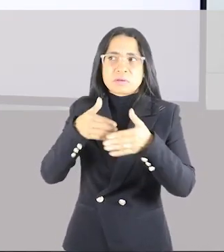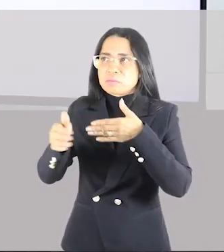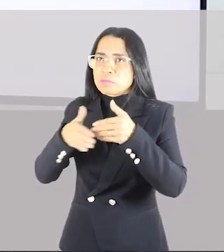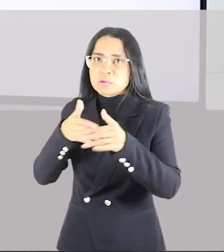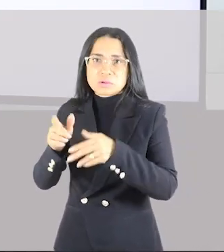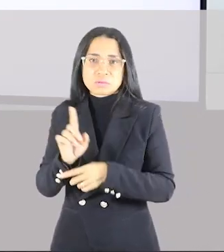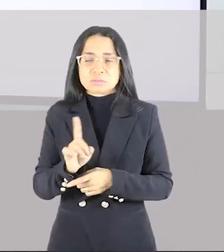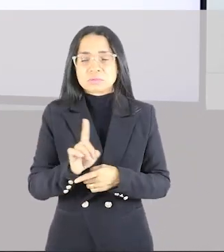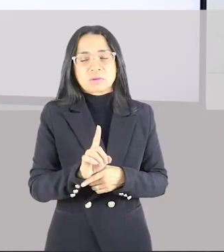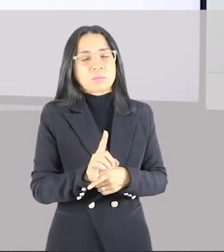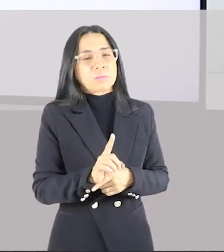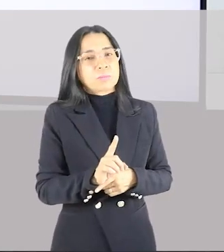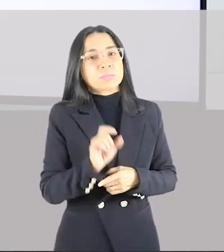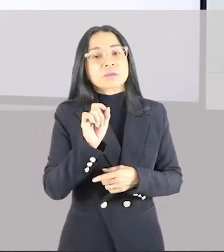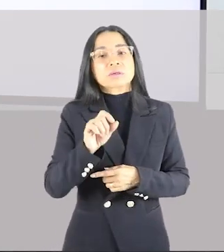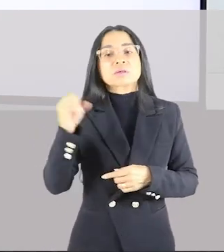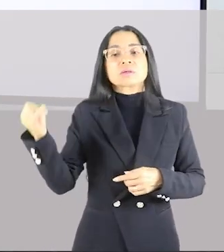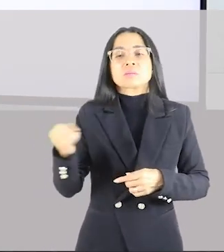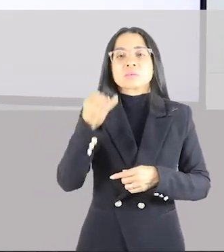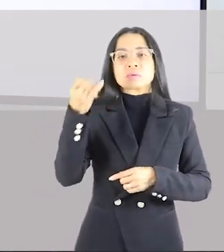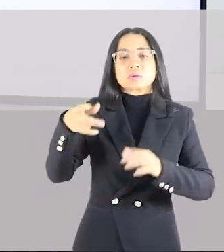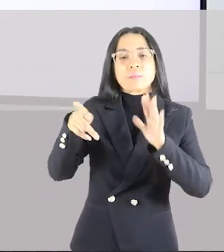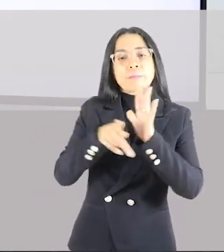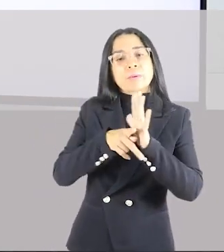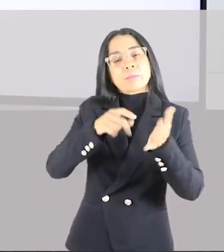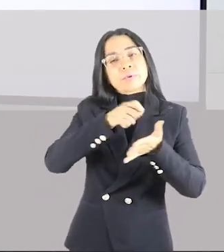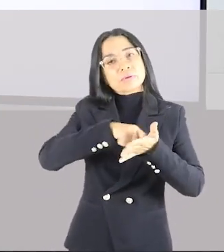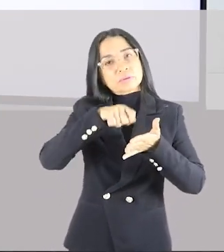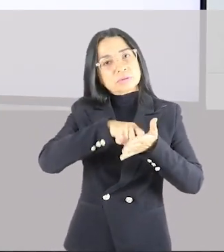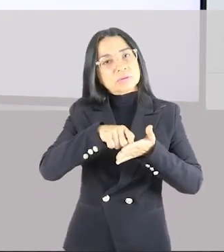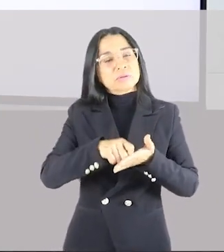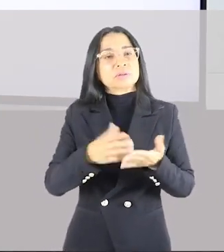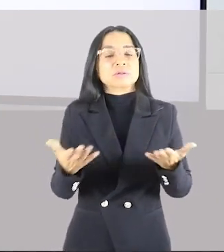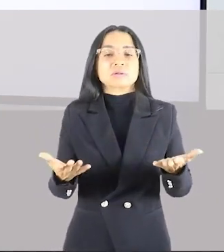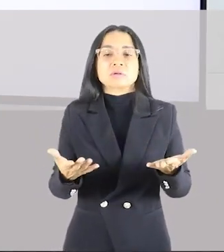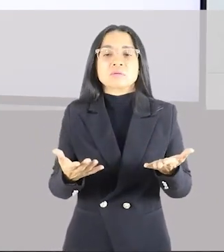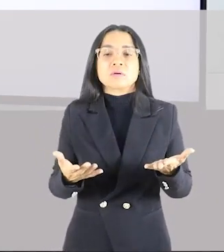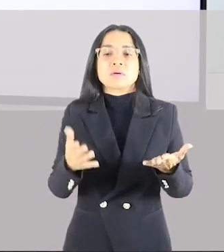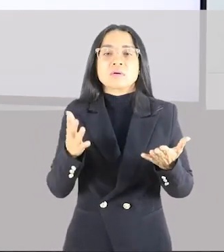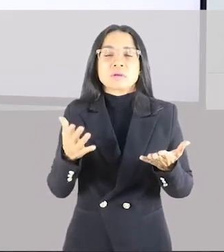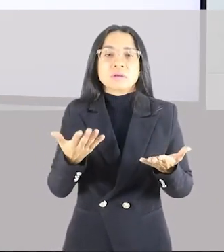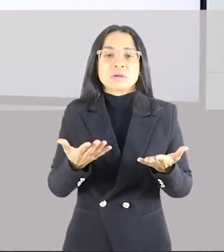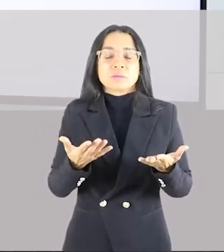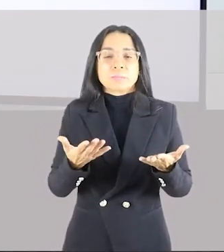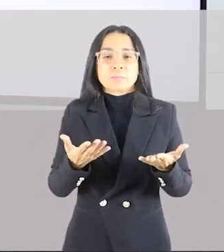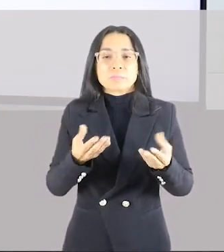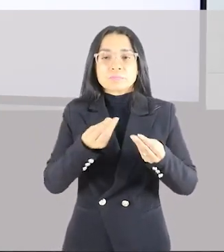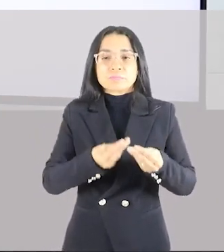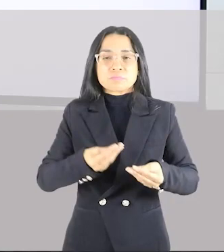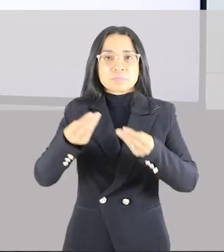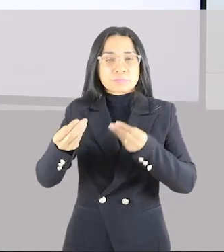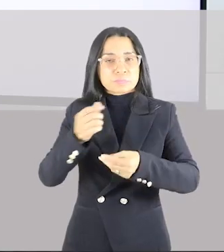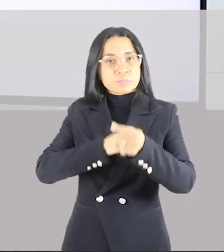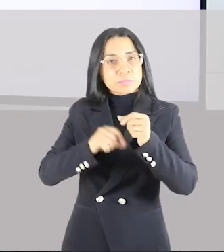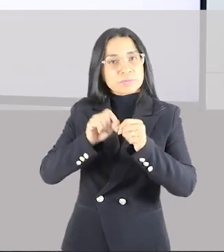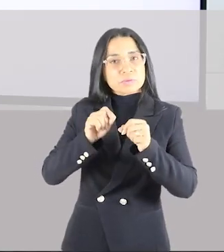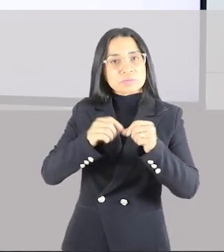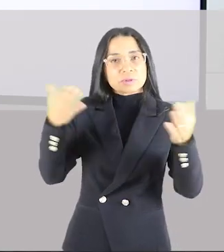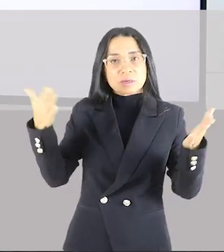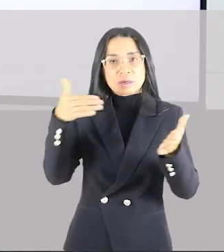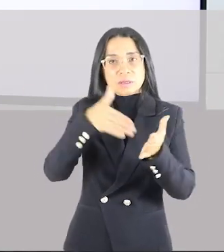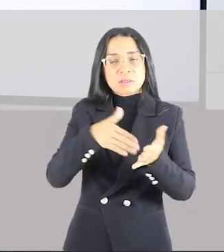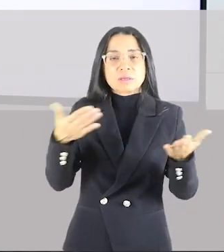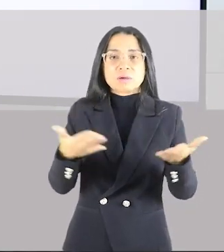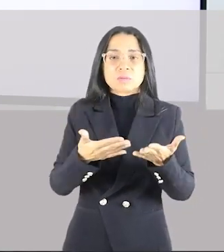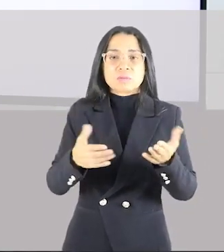E isso é importante. E a própria escrita, que foi deixada e que faz com que até hoje nós possamos entender um